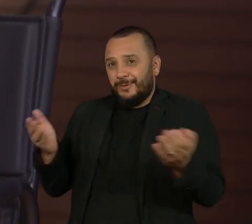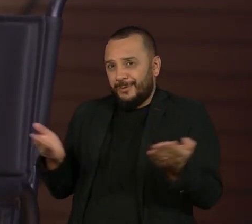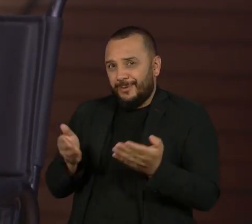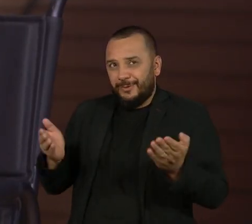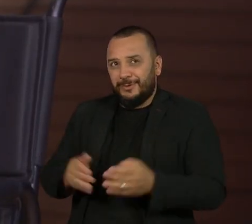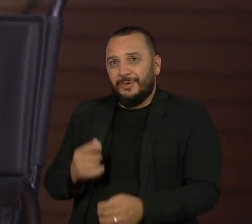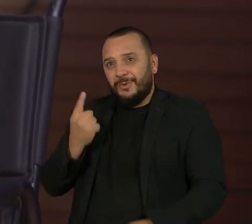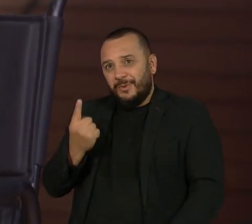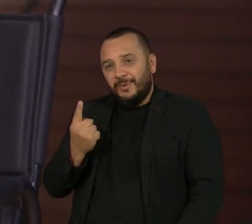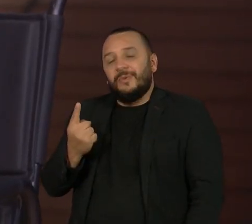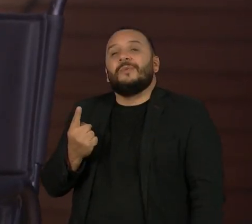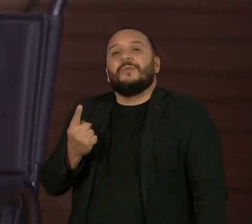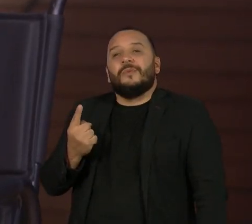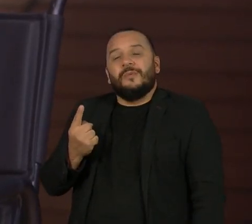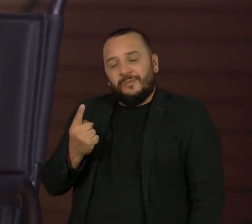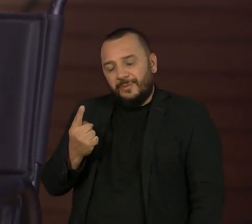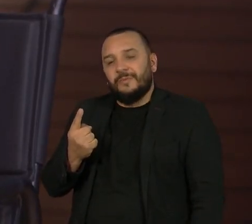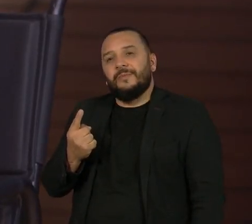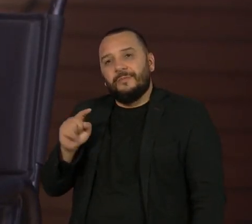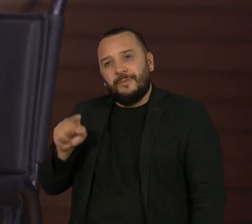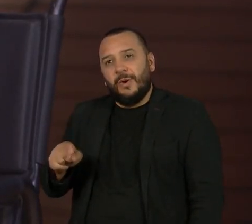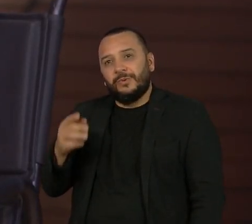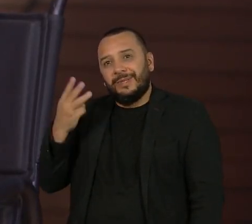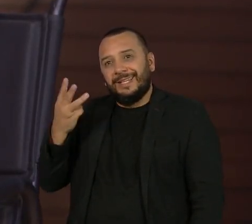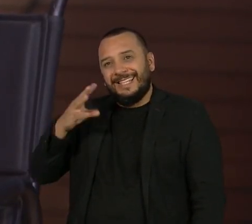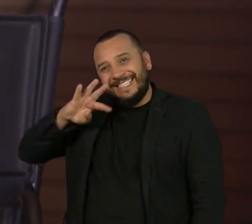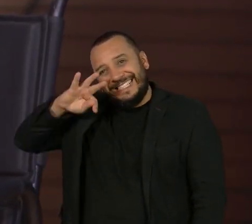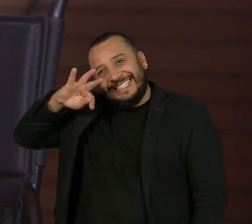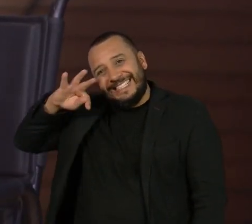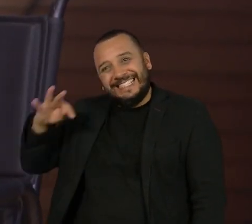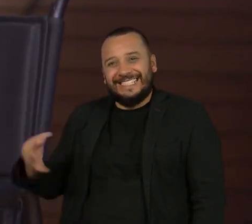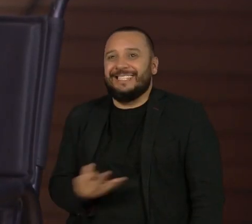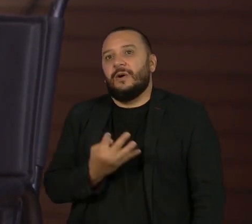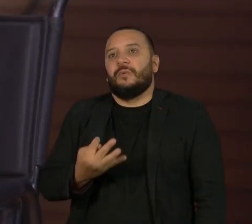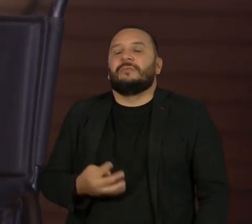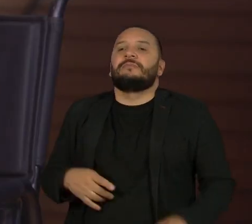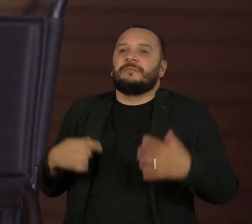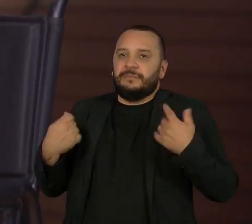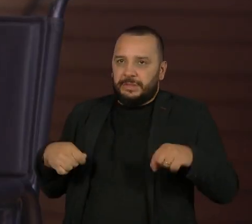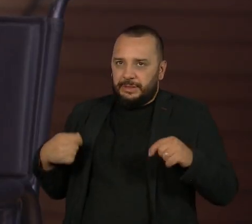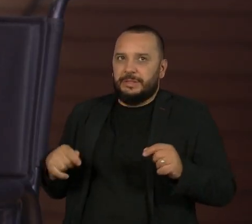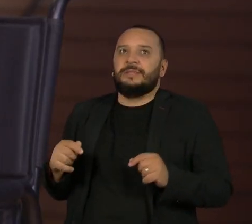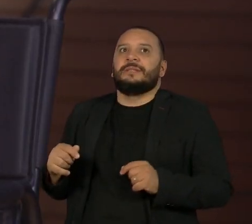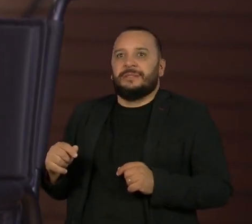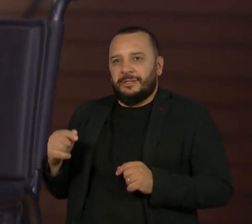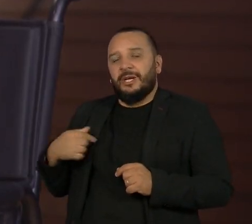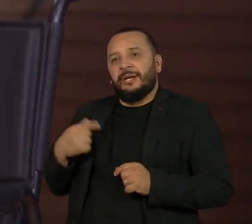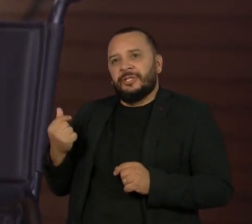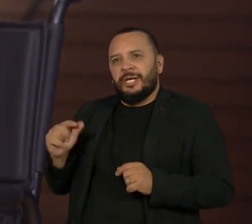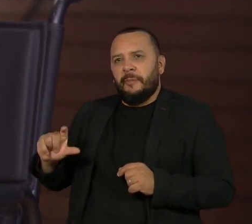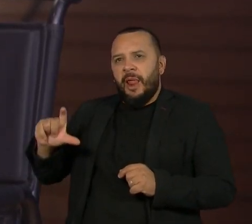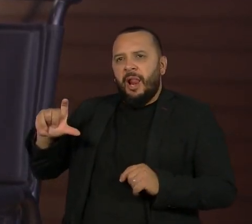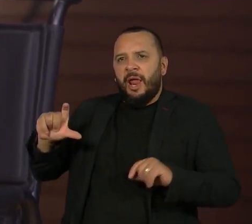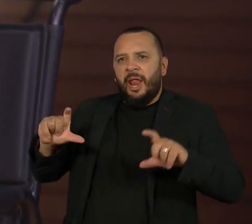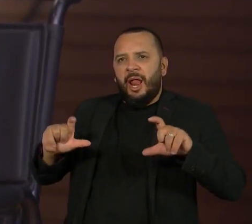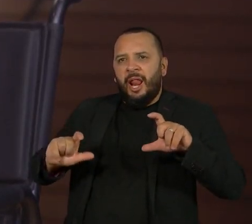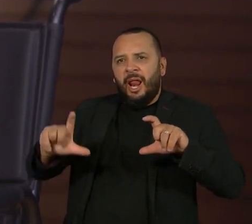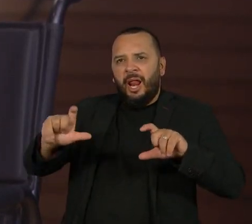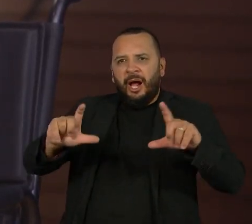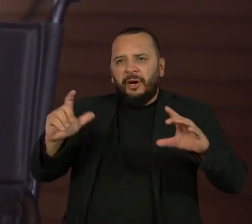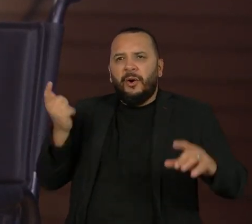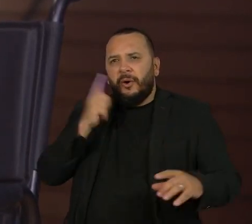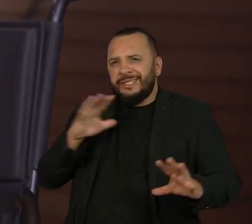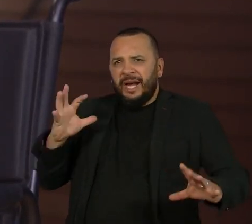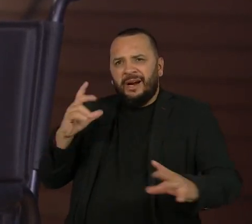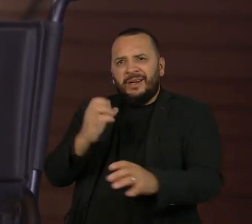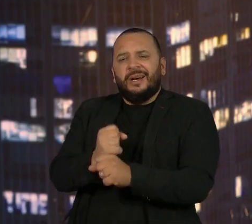de 1,3 trilhão e que a gente precisa aumentar o dinheiro em cada um desses bolsos para chegar nos 11, 12